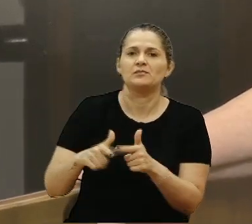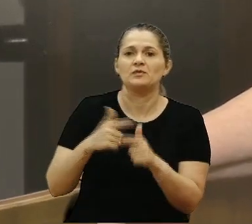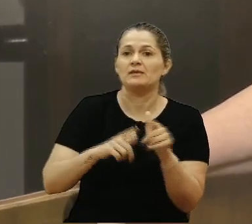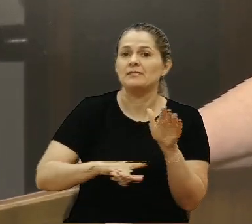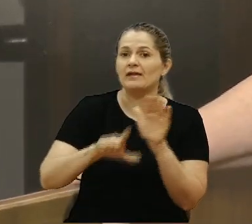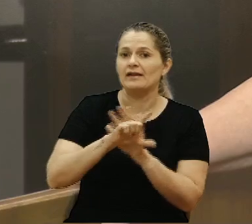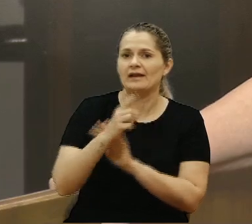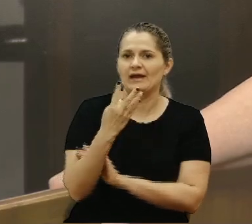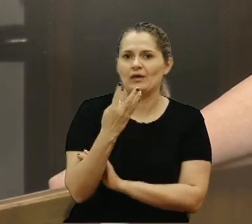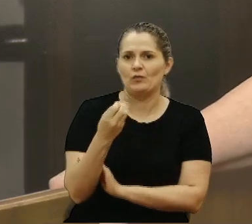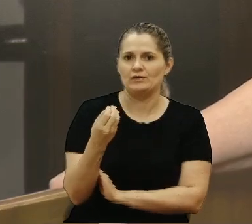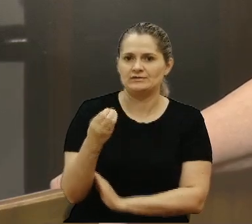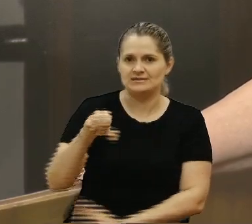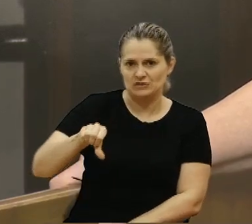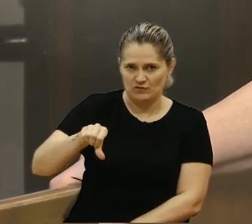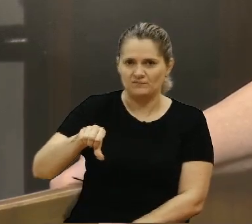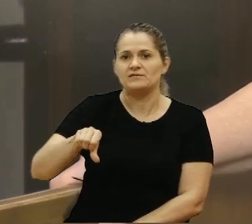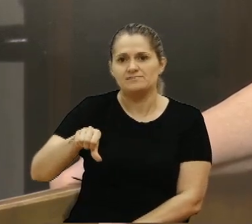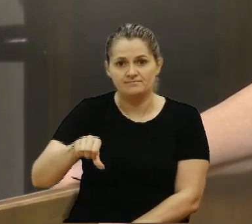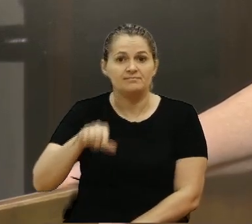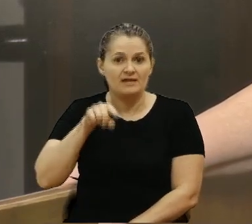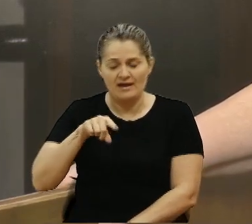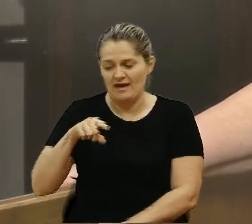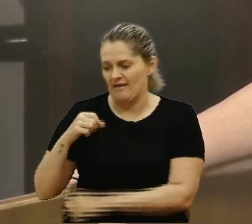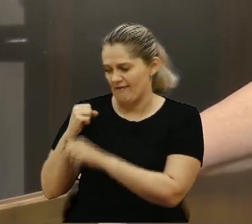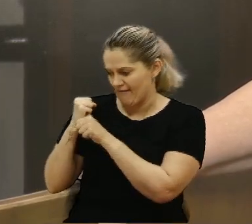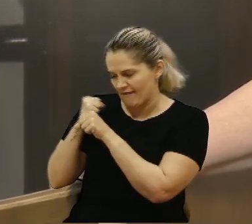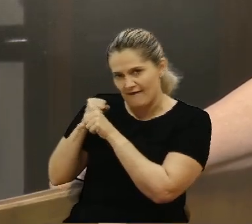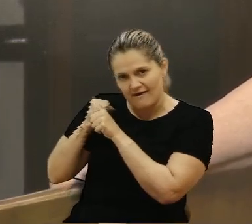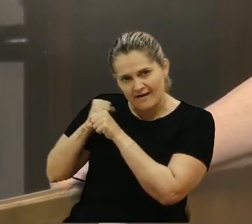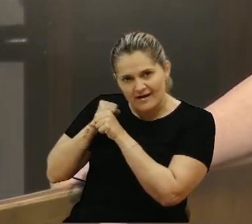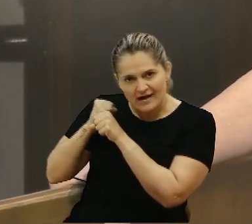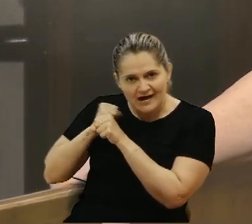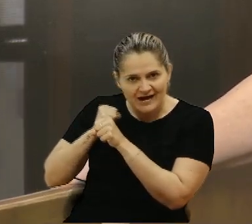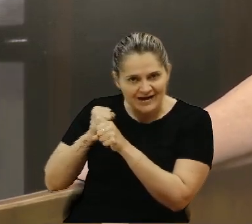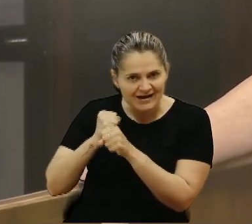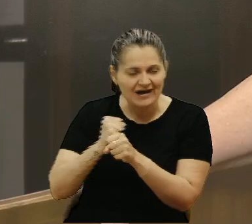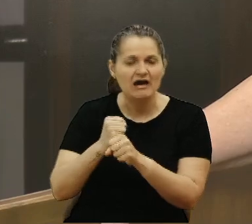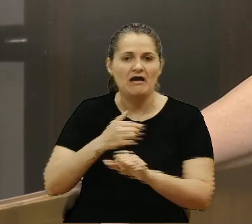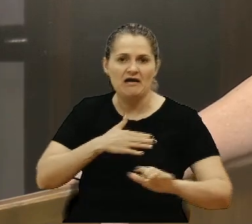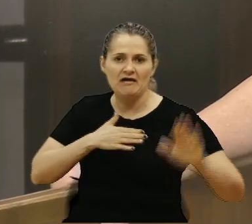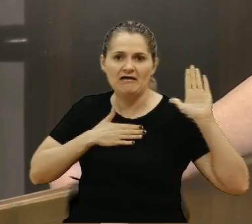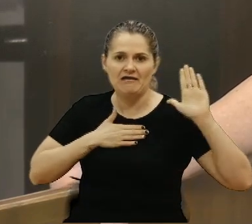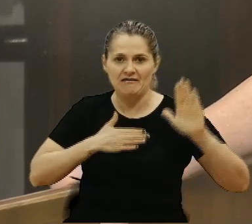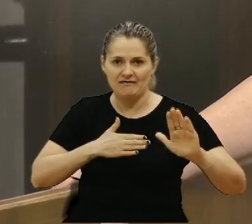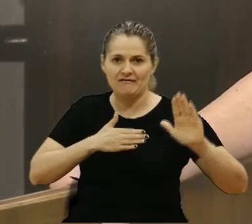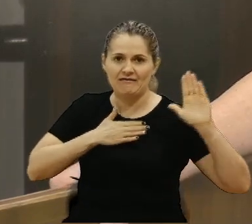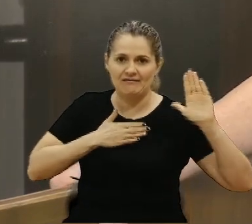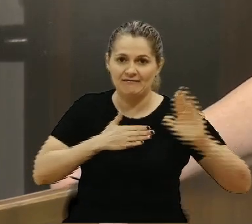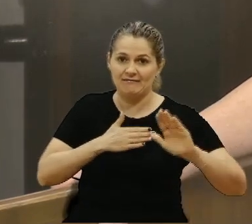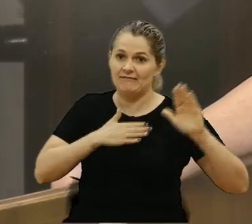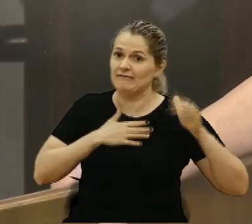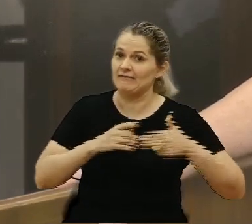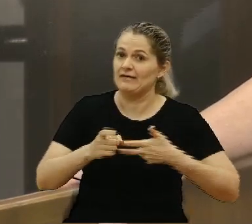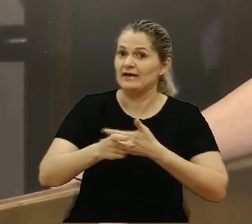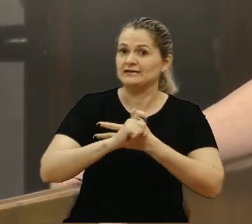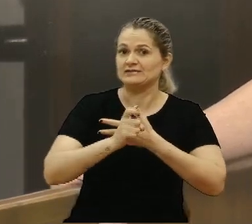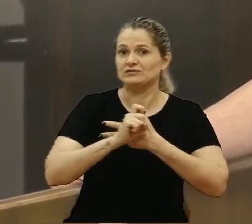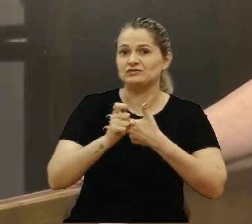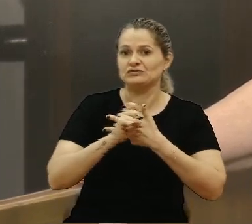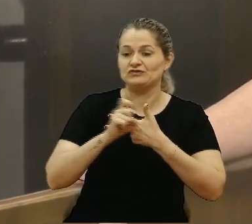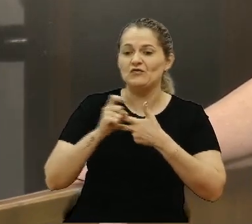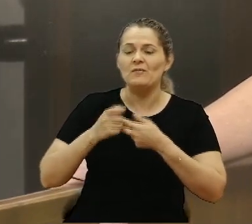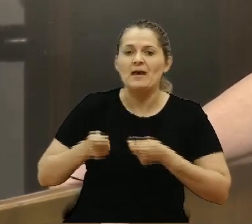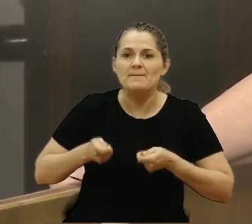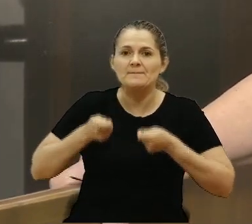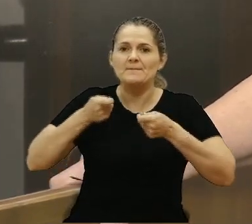409. E essa é uma questão que vem há muitos anos e tem uma promessa e um compromisso do Executivo de encaminhar para a Câmara em janeiro deste